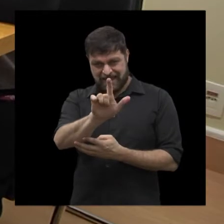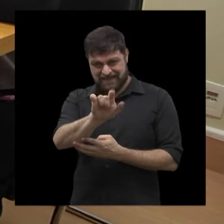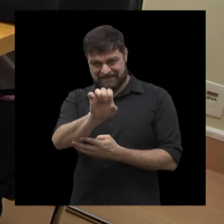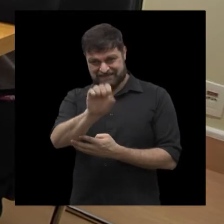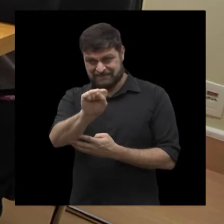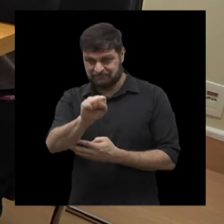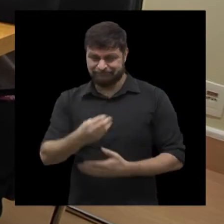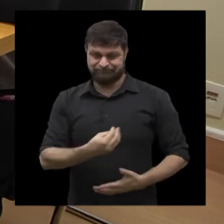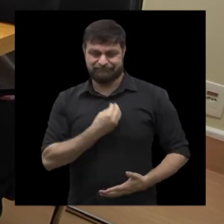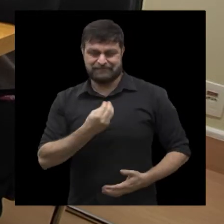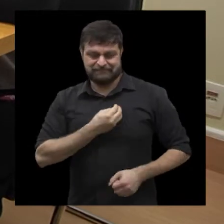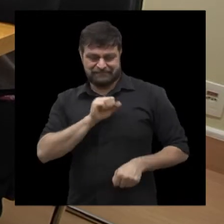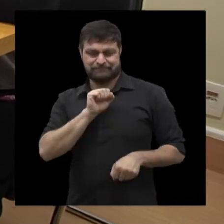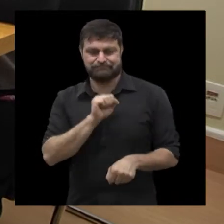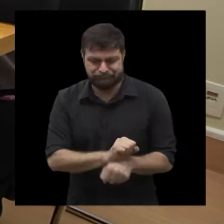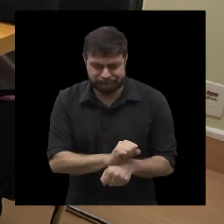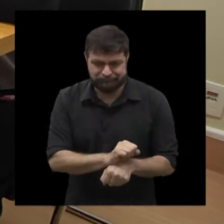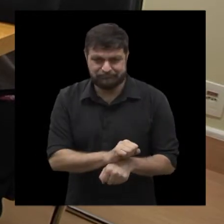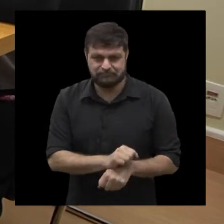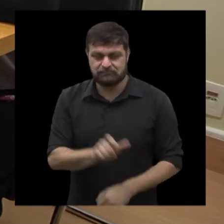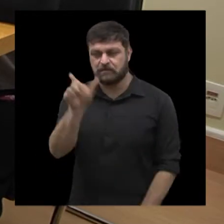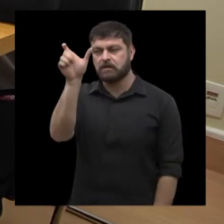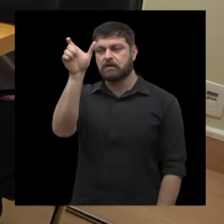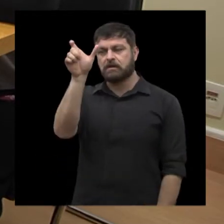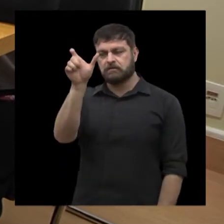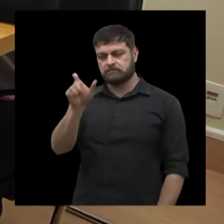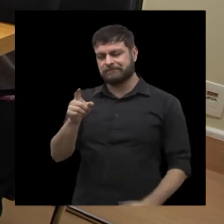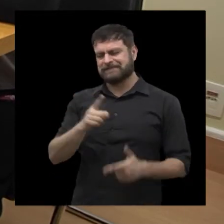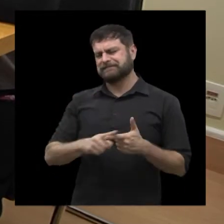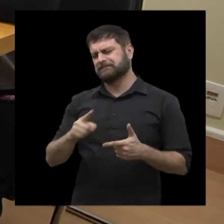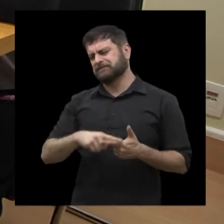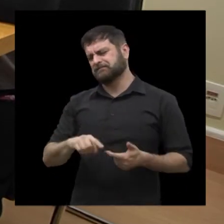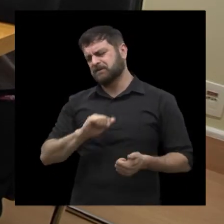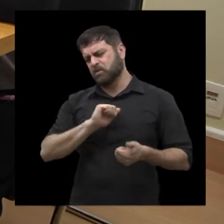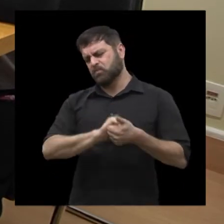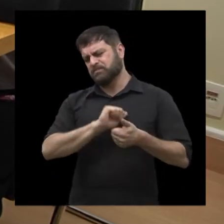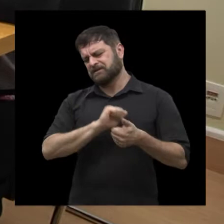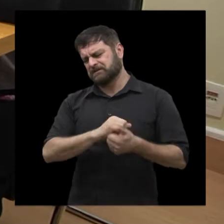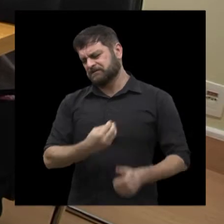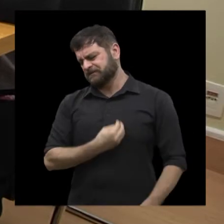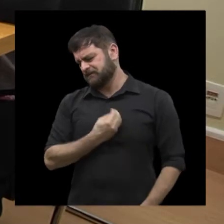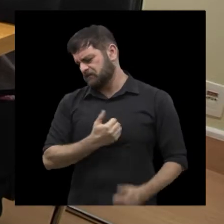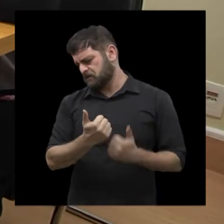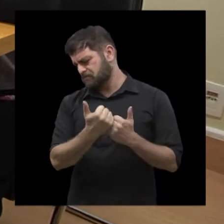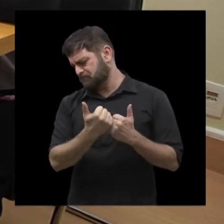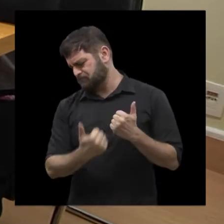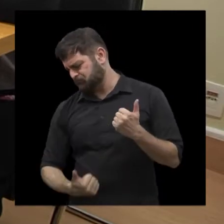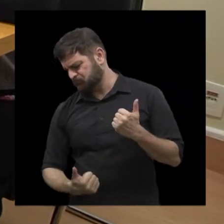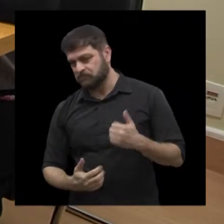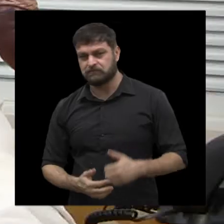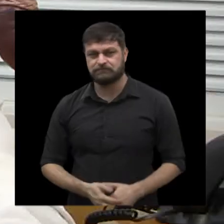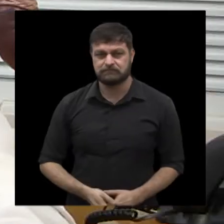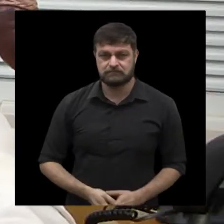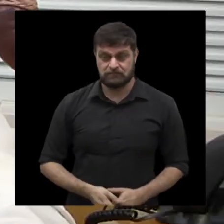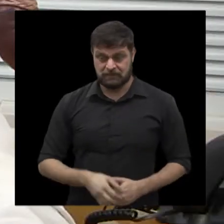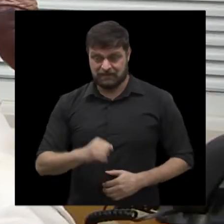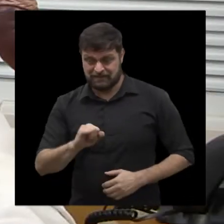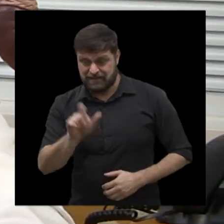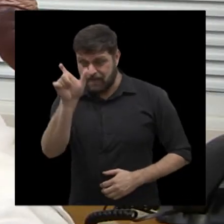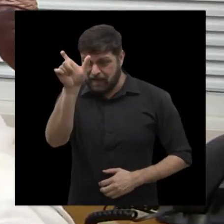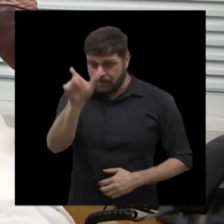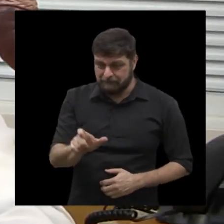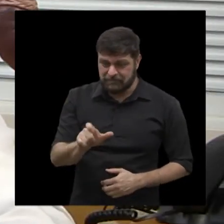vida também, né? Quanto tempo... Limita bastante. Limita bastante, né? Bastante. Qualidade de vida zero. Piora. Você começa a ter